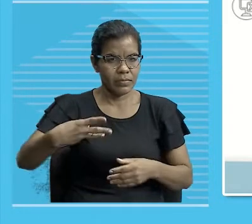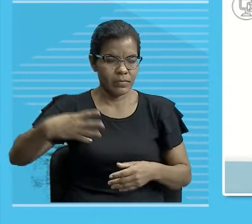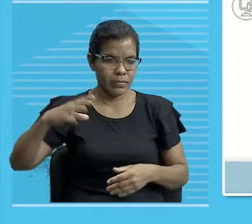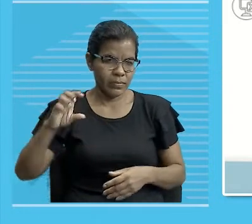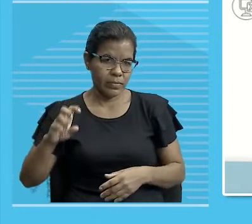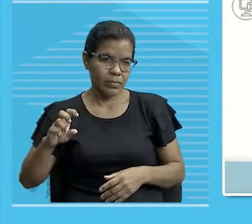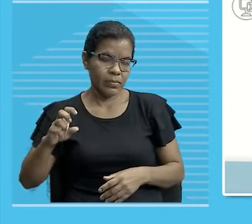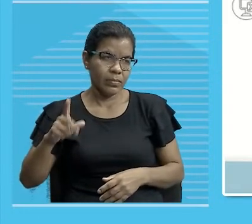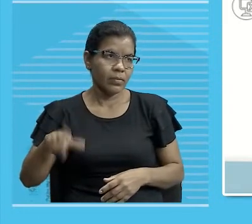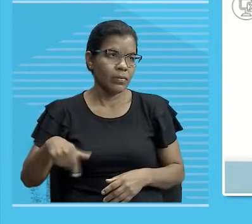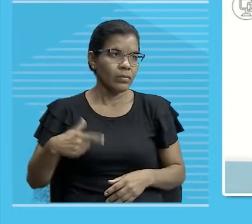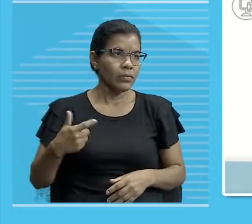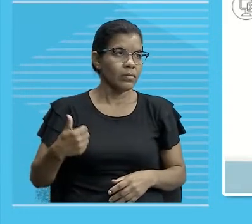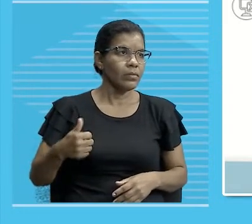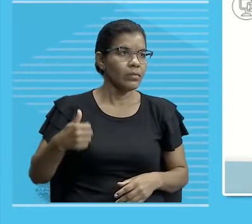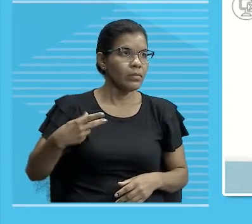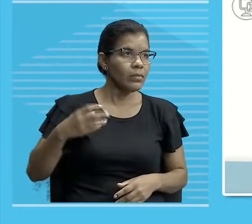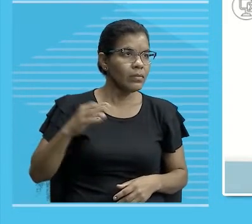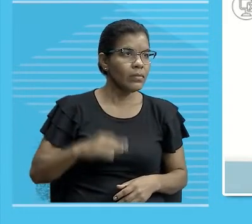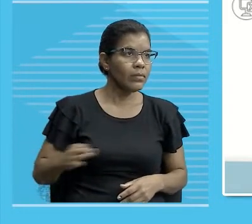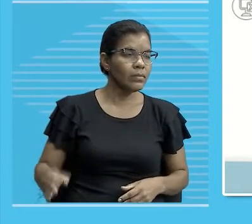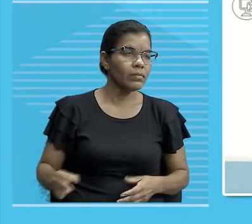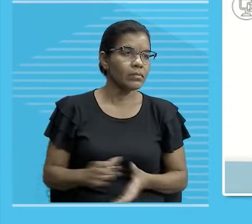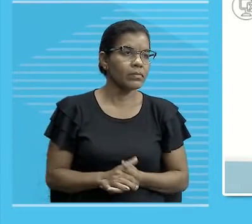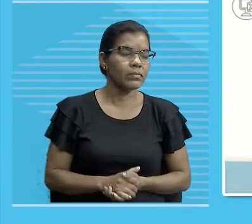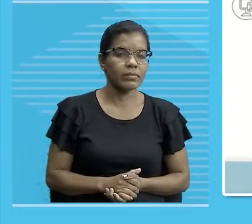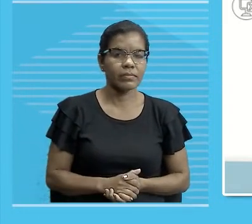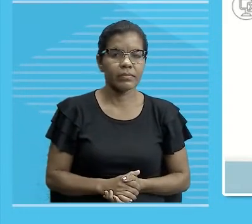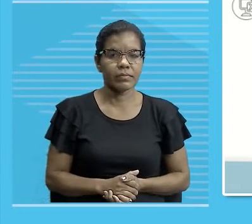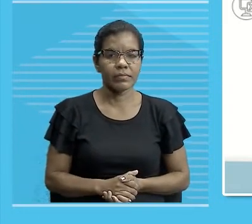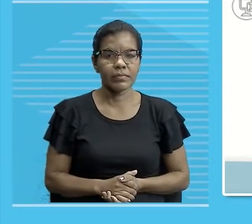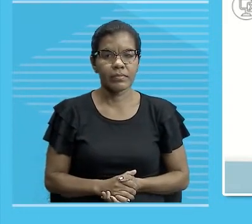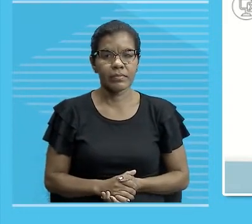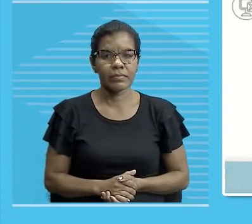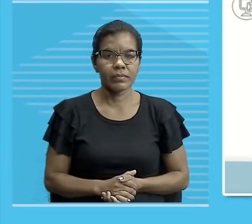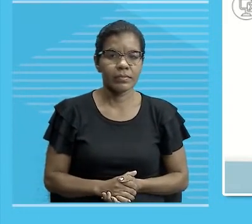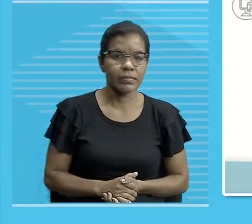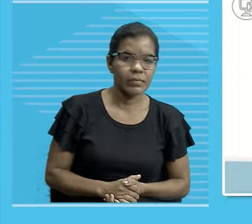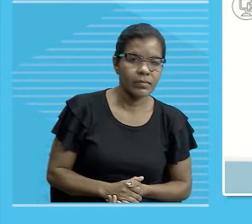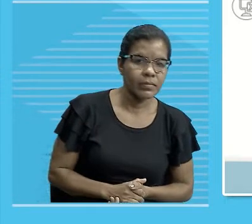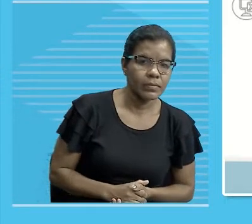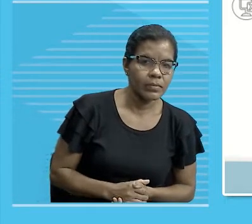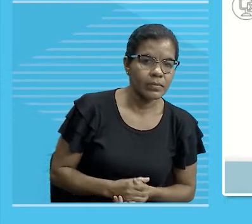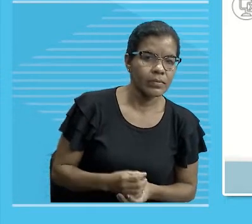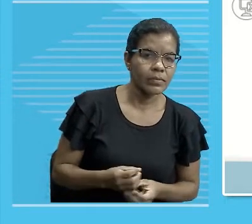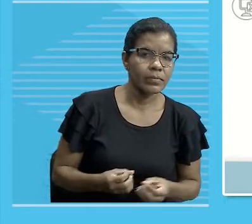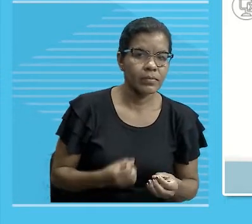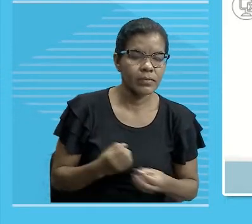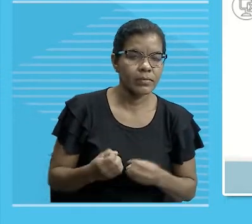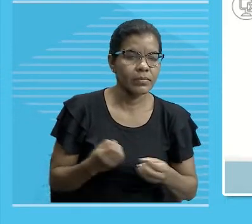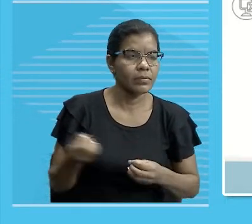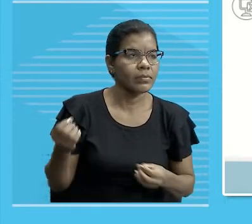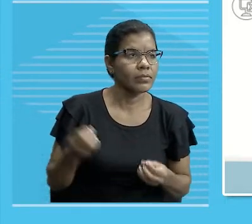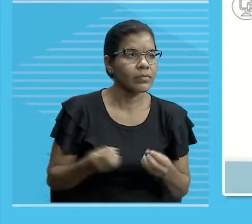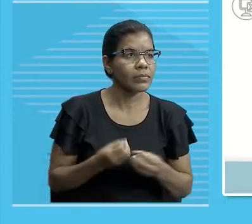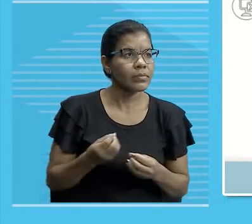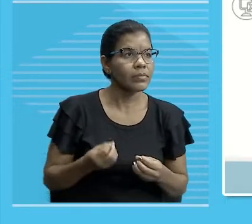45,1%. Meu querido, é muita coisa, viu? Pouco aí da história, a dimensão do